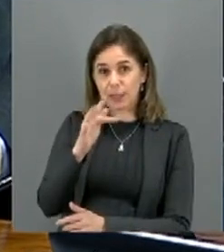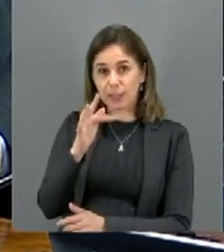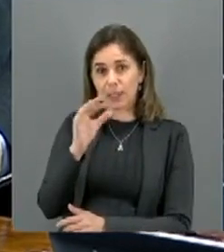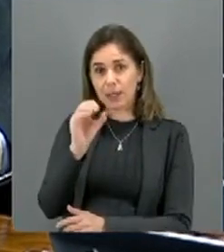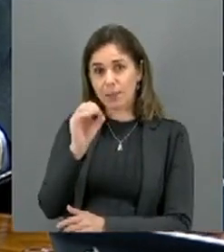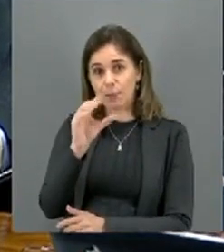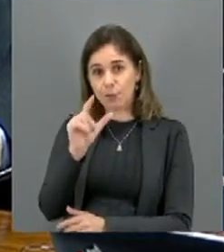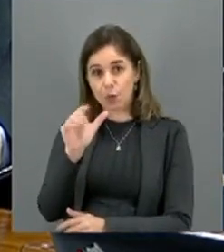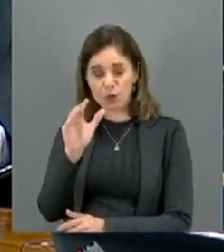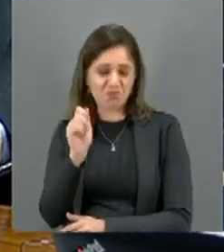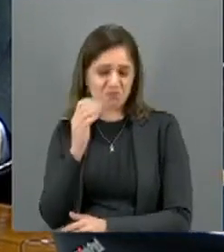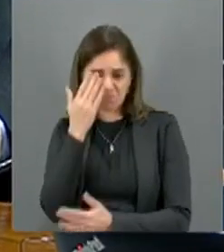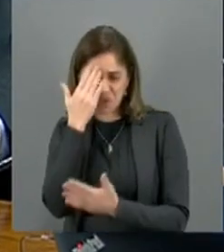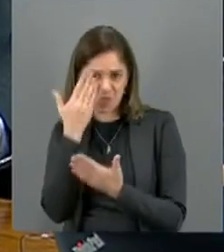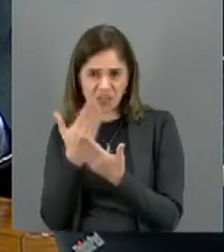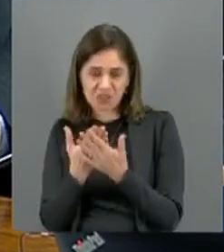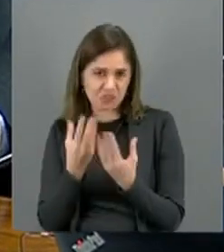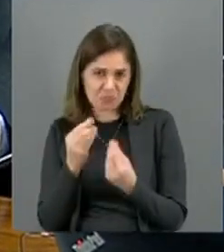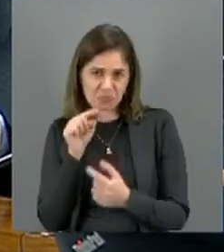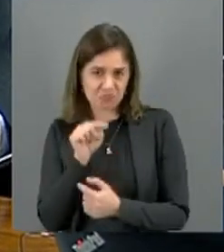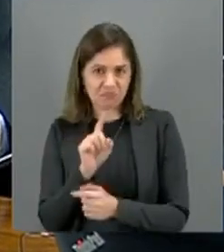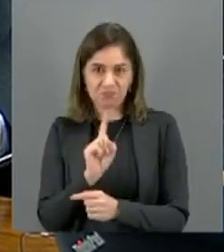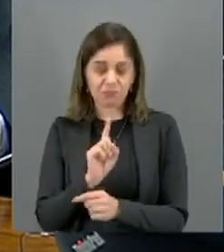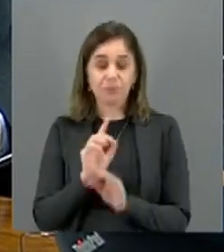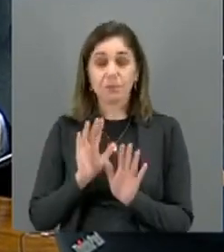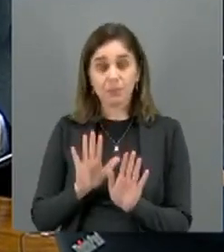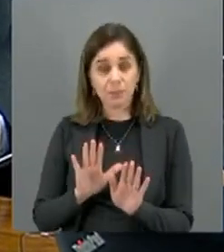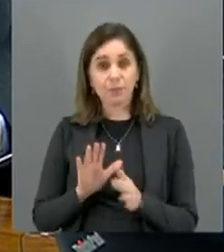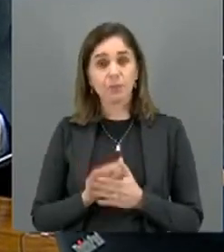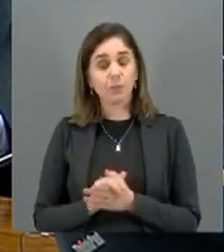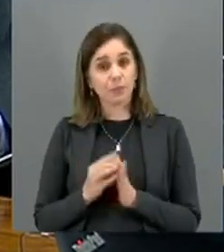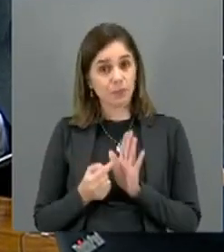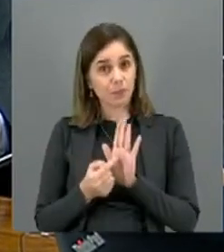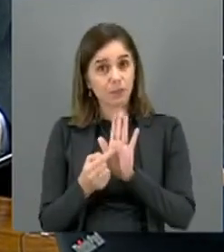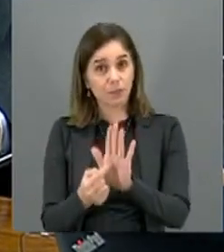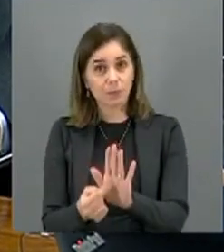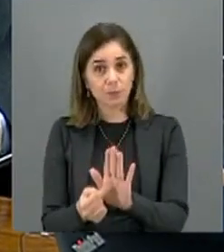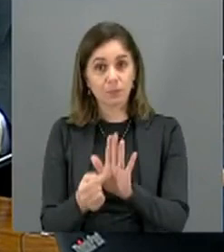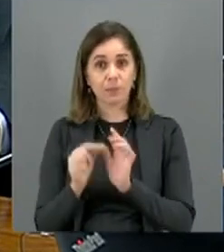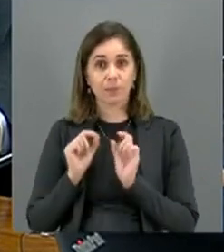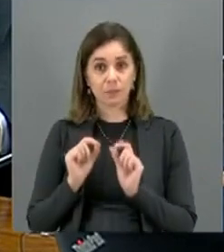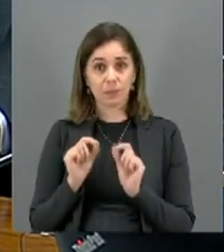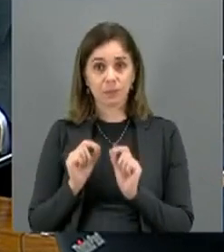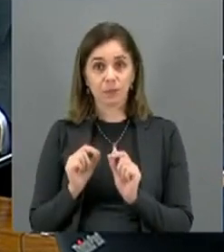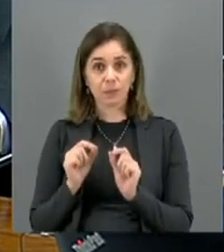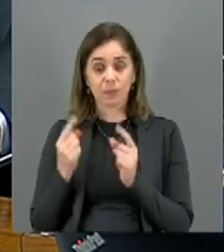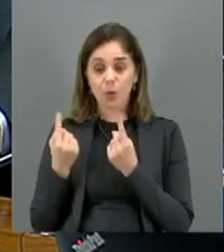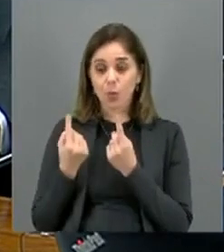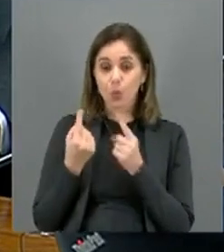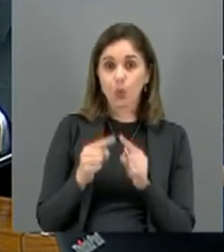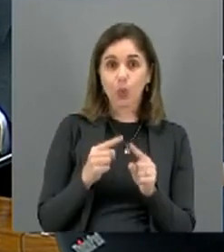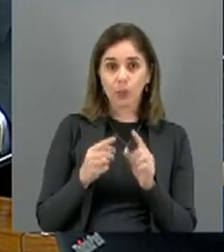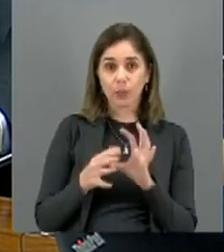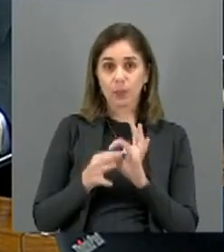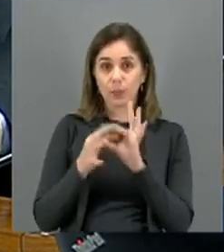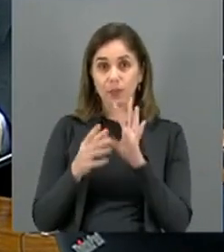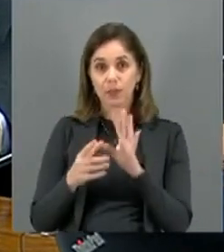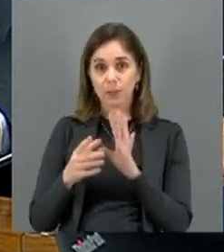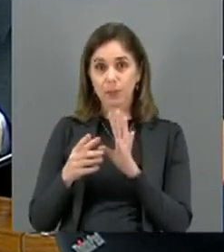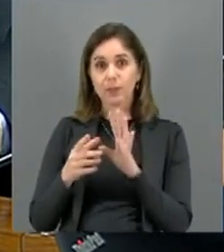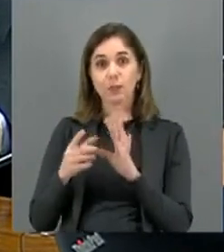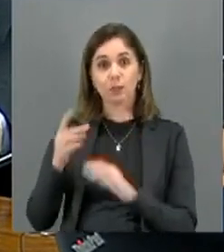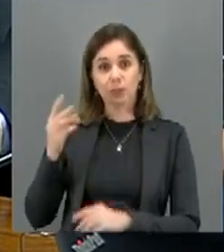tenho muita credibilidade, apontou que são contra a legalização da maconha